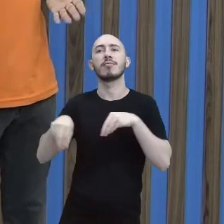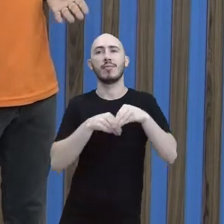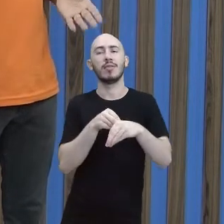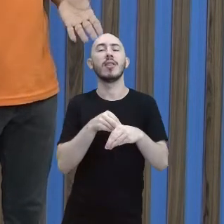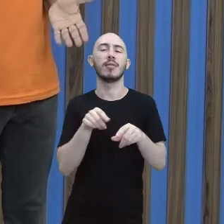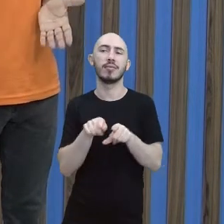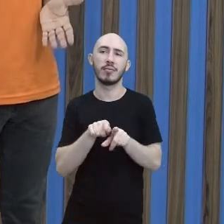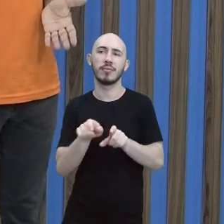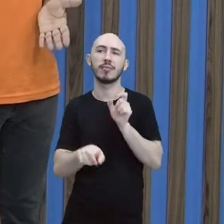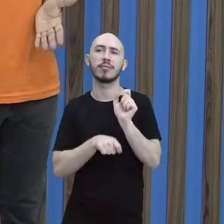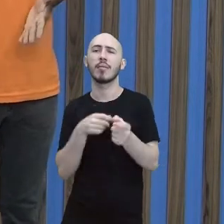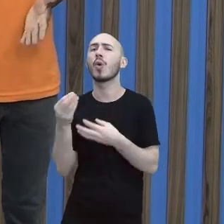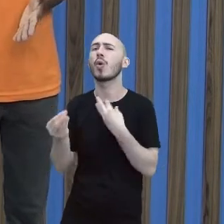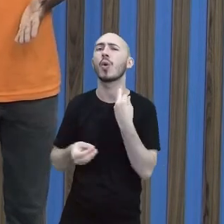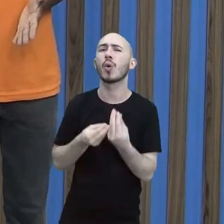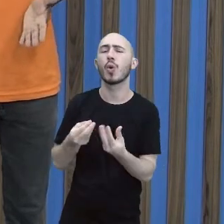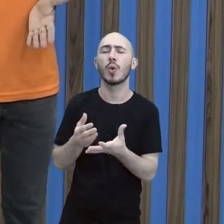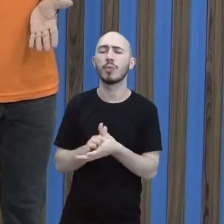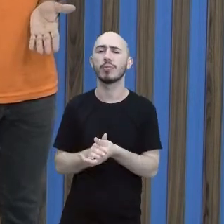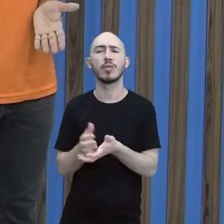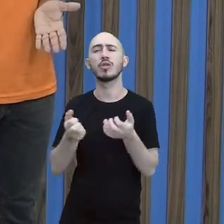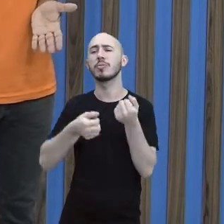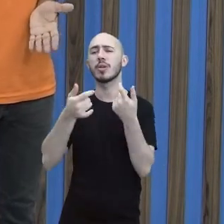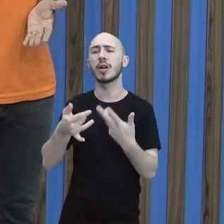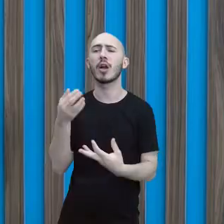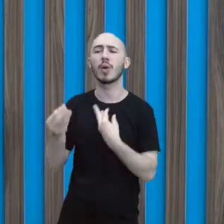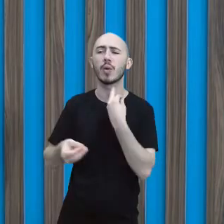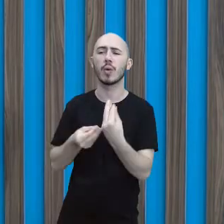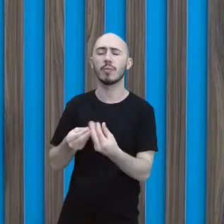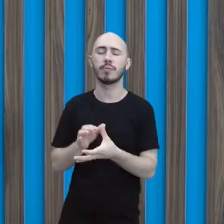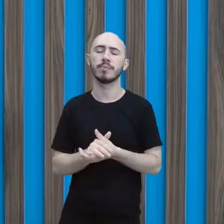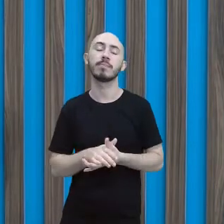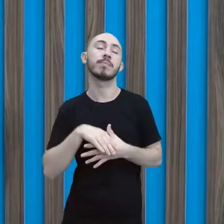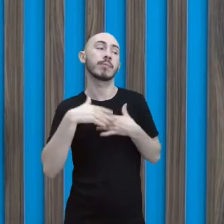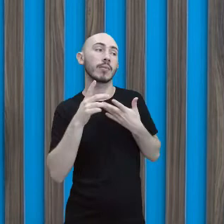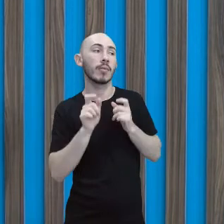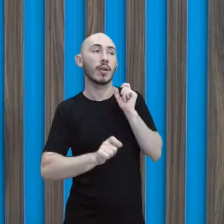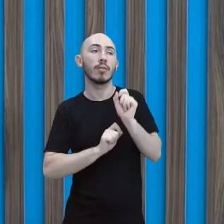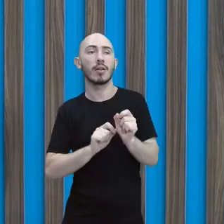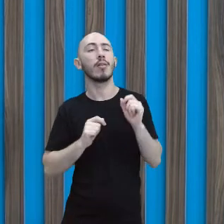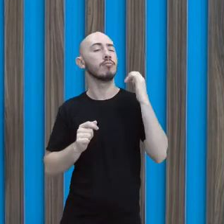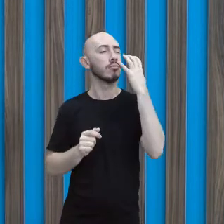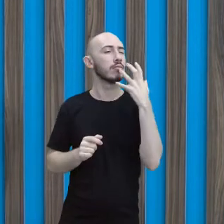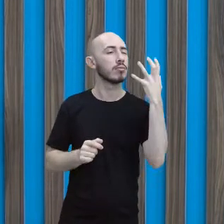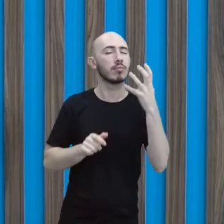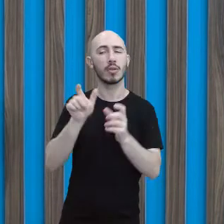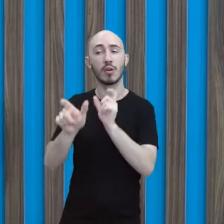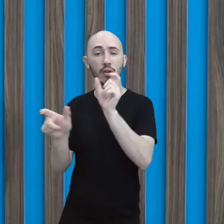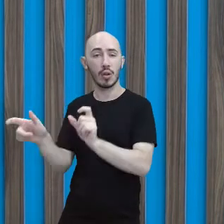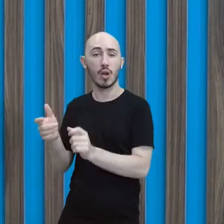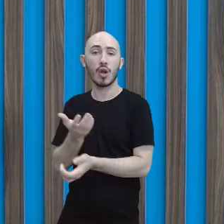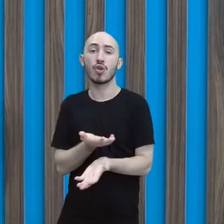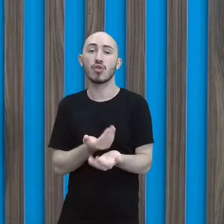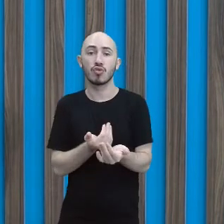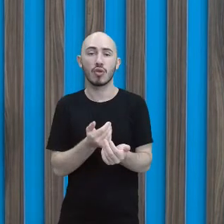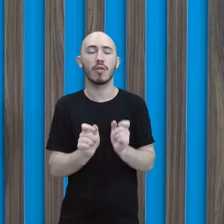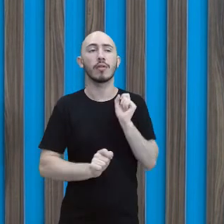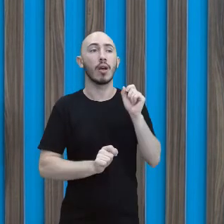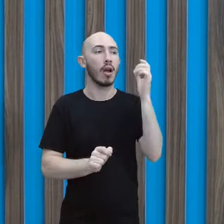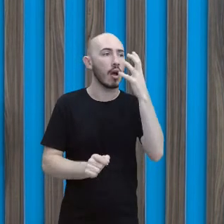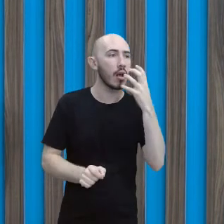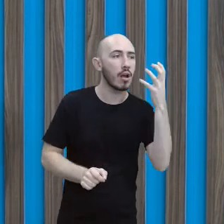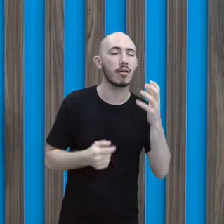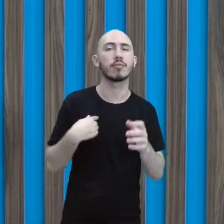jovens de países colonizados. Como é que eu posso explicar para eles isso aí? Um atrativo, né? Questões de que, por exemplo, aquela